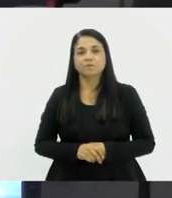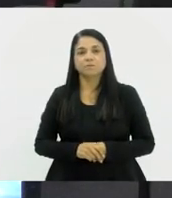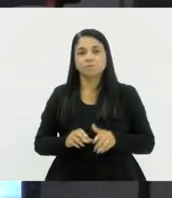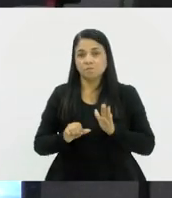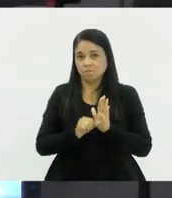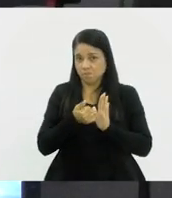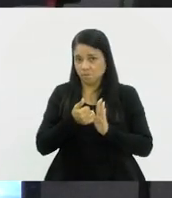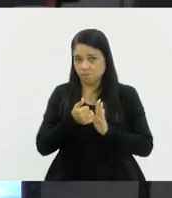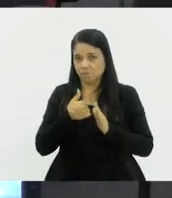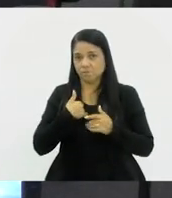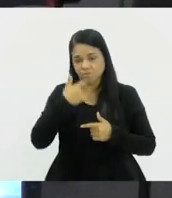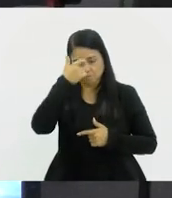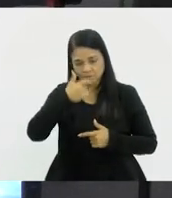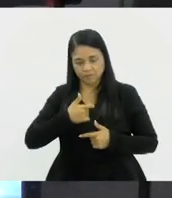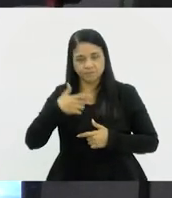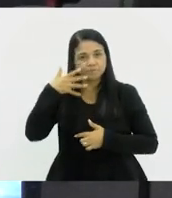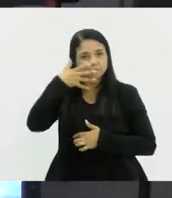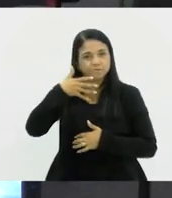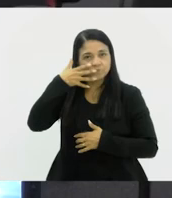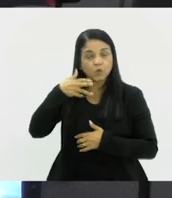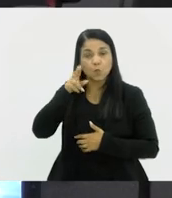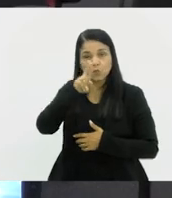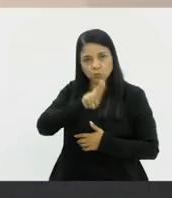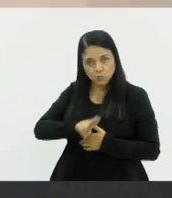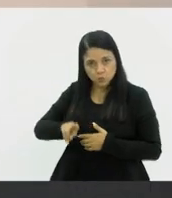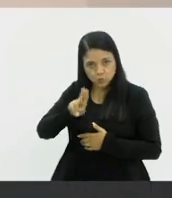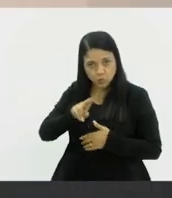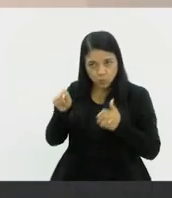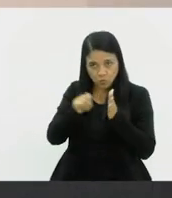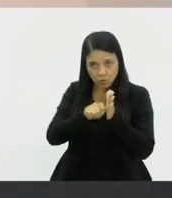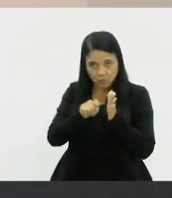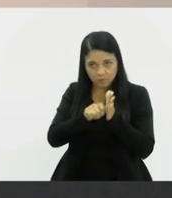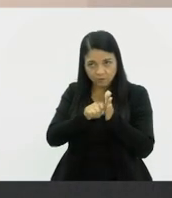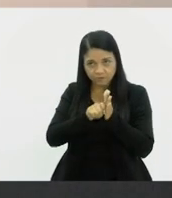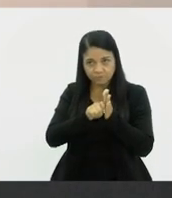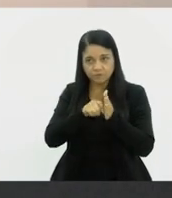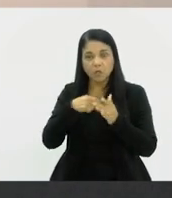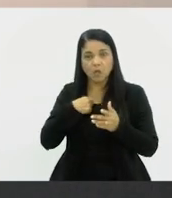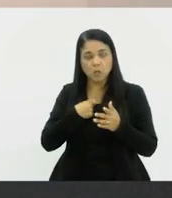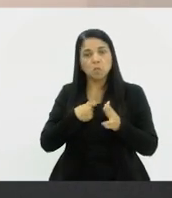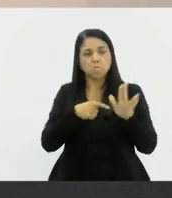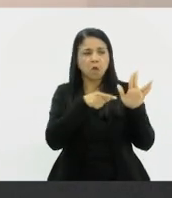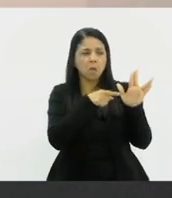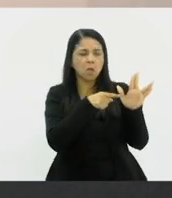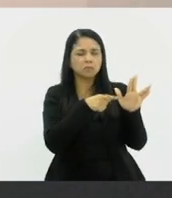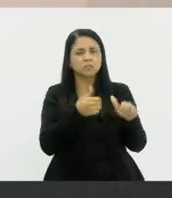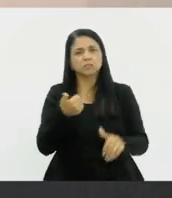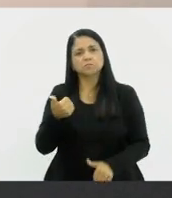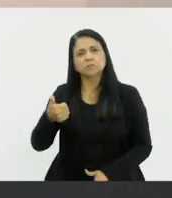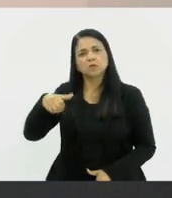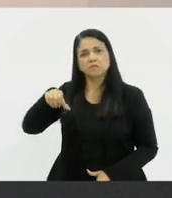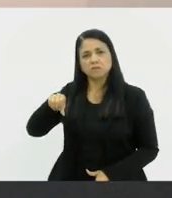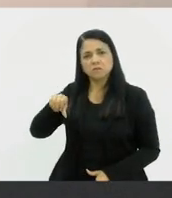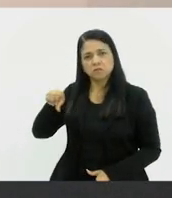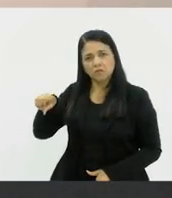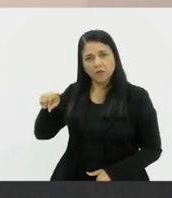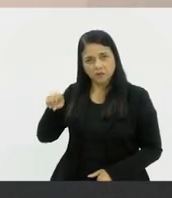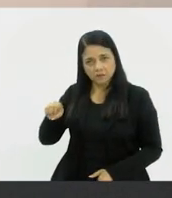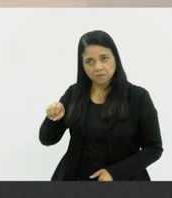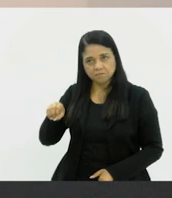eh no meu lugar de fala enquanto usuário né Eh eu sou maconheiro desde 1990